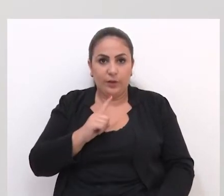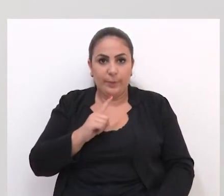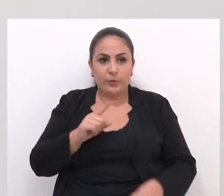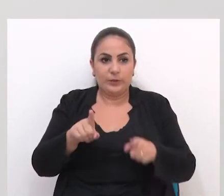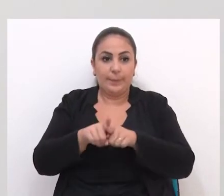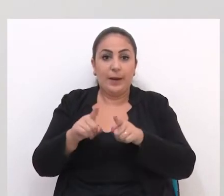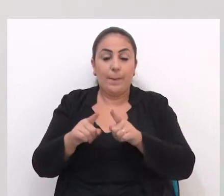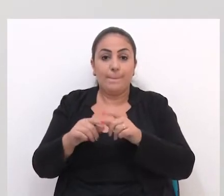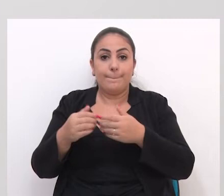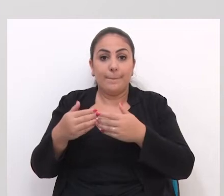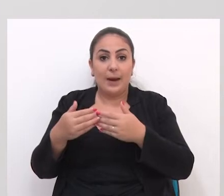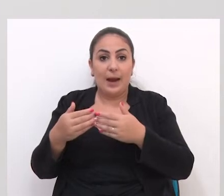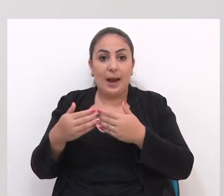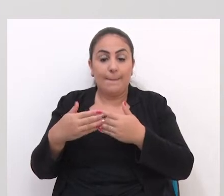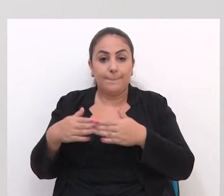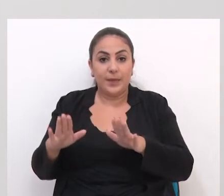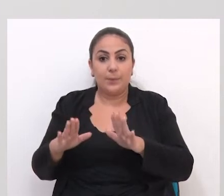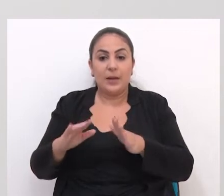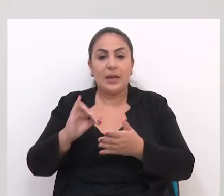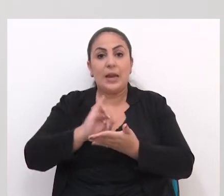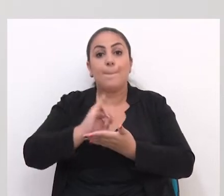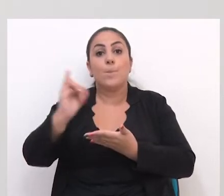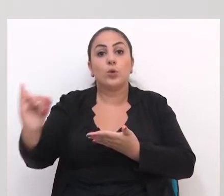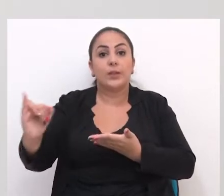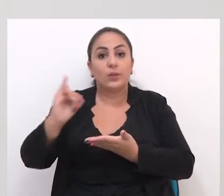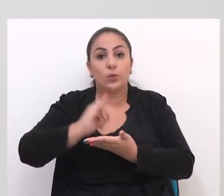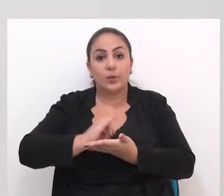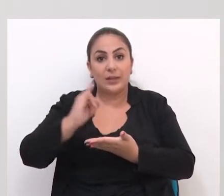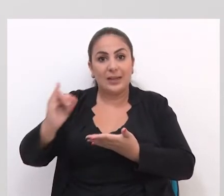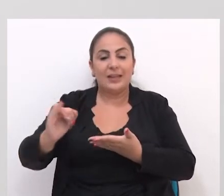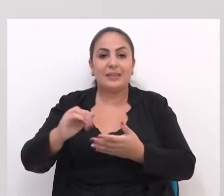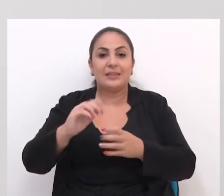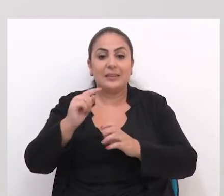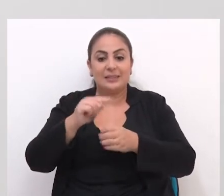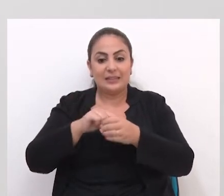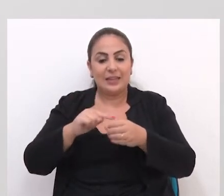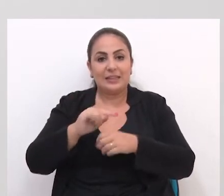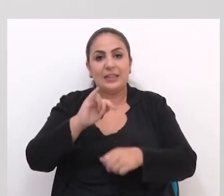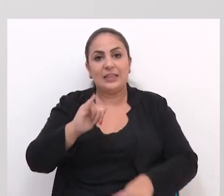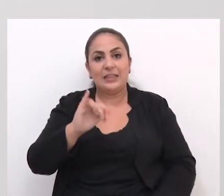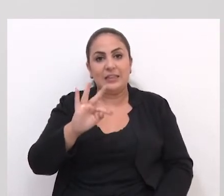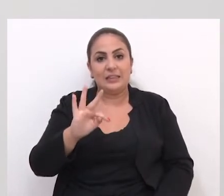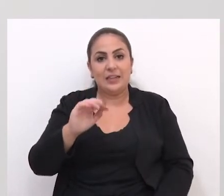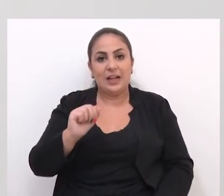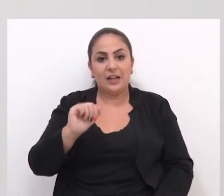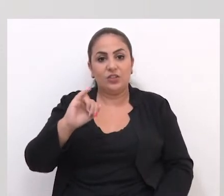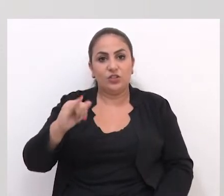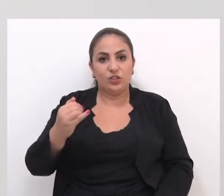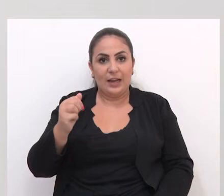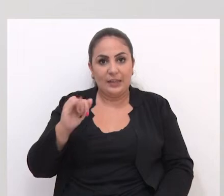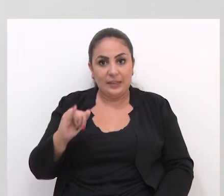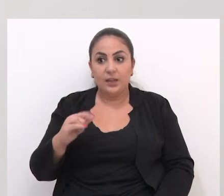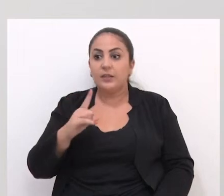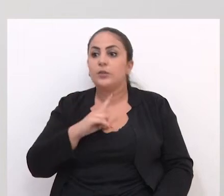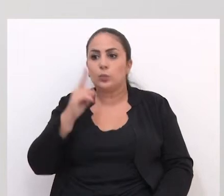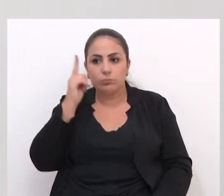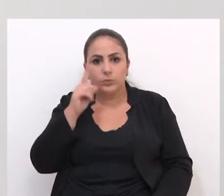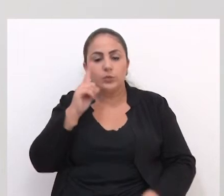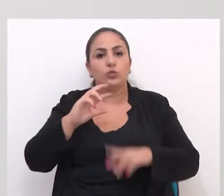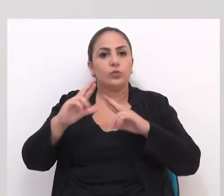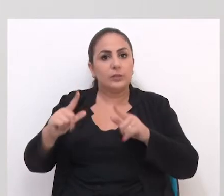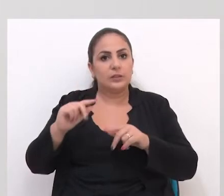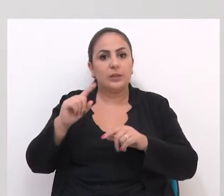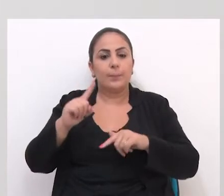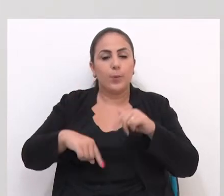a abrir uma importadora em Itajaí, no qual deu uma condição diferenciada de preço e de volume,